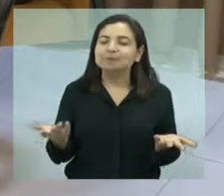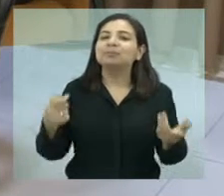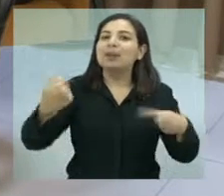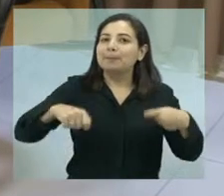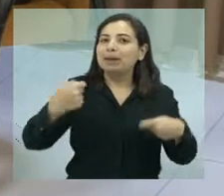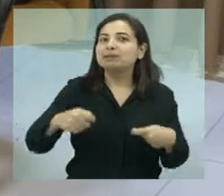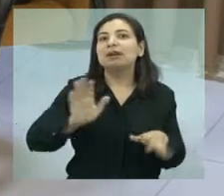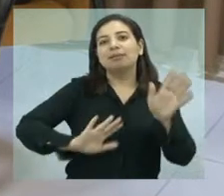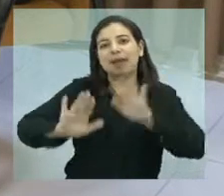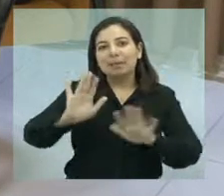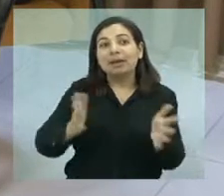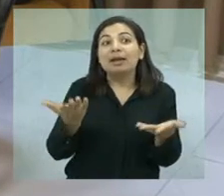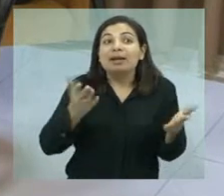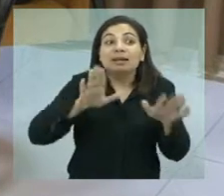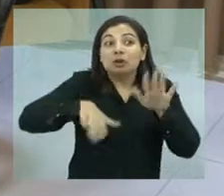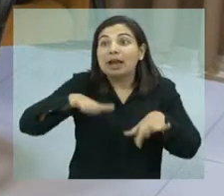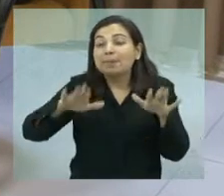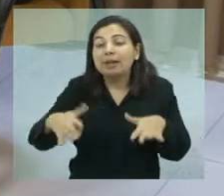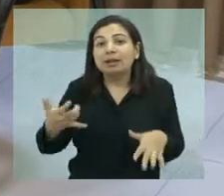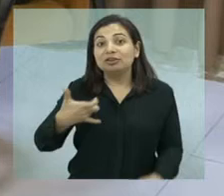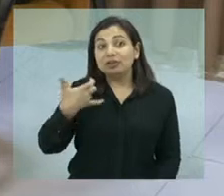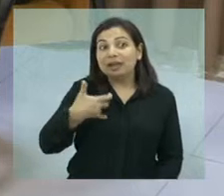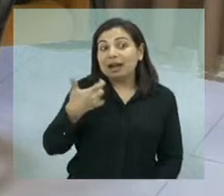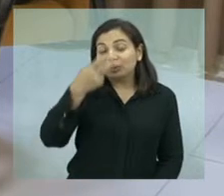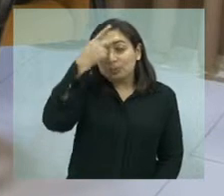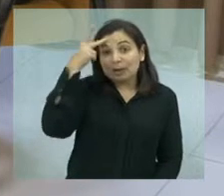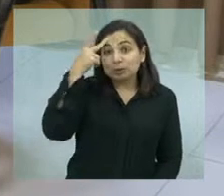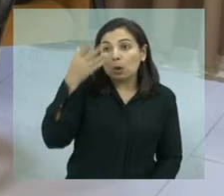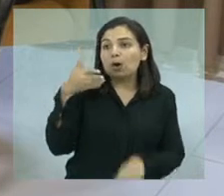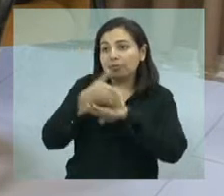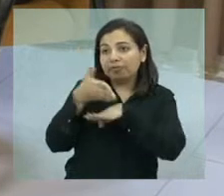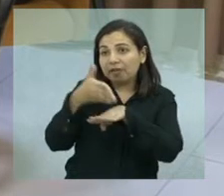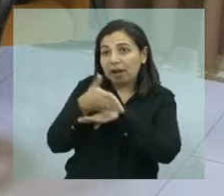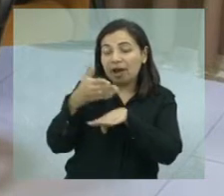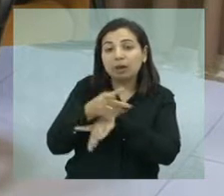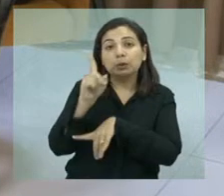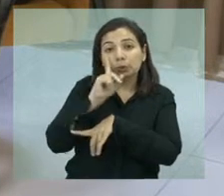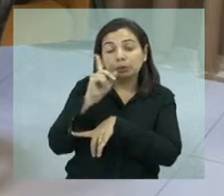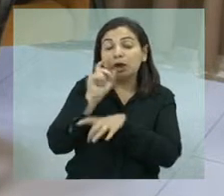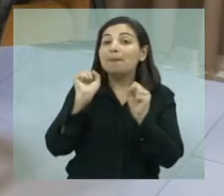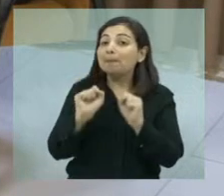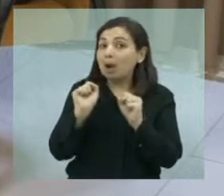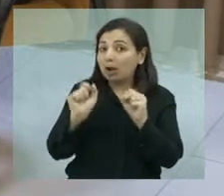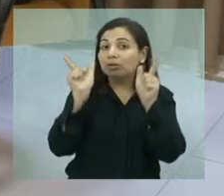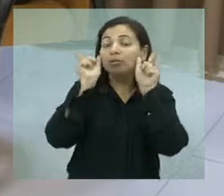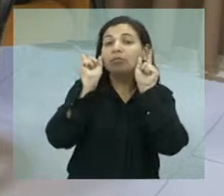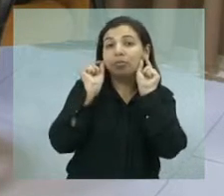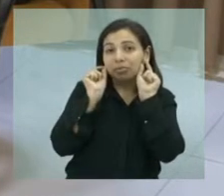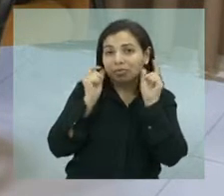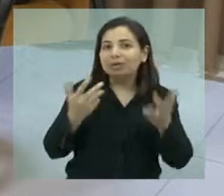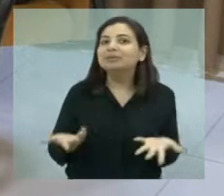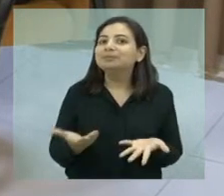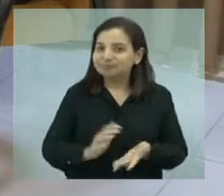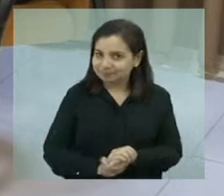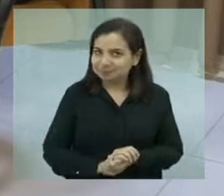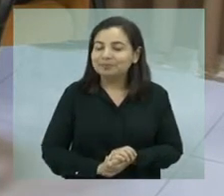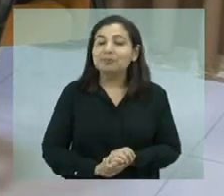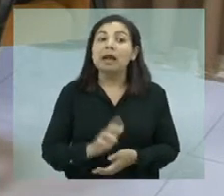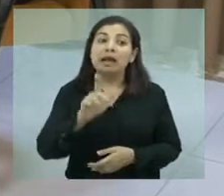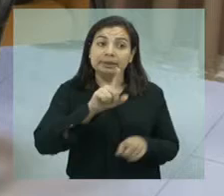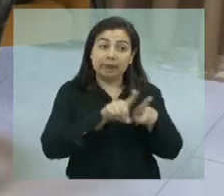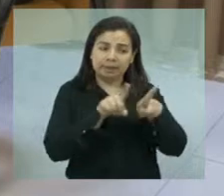da idade? Independente da idade. Só que, assim, bebês, existem até trabalhos, assim, que